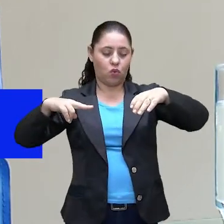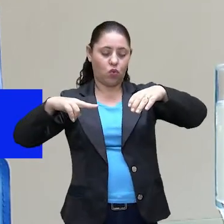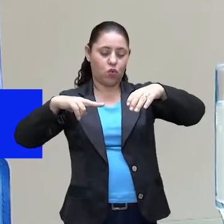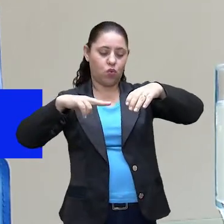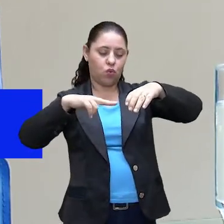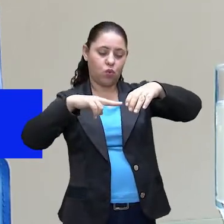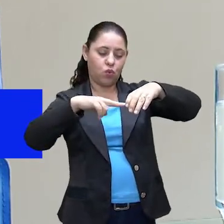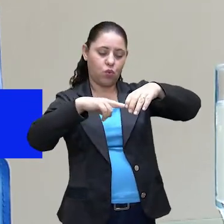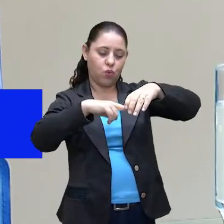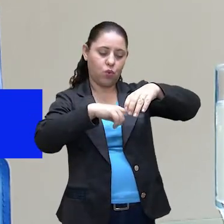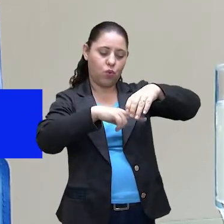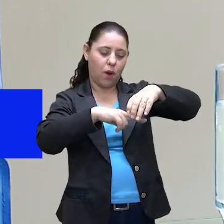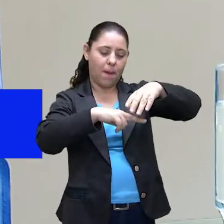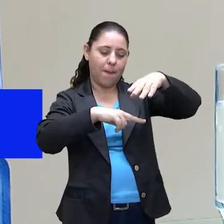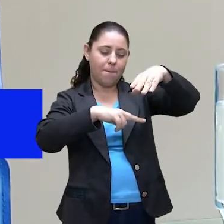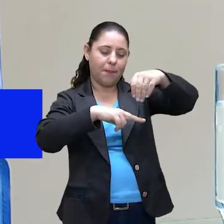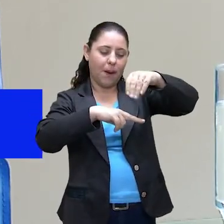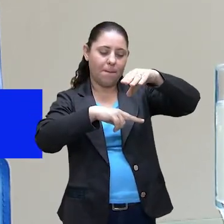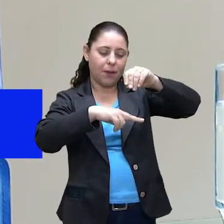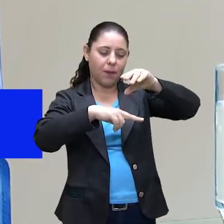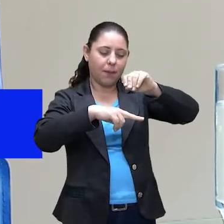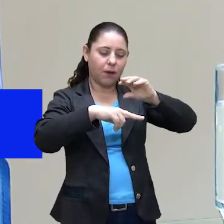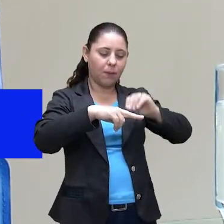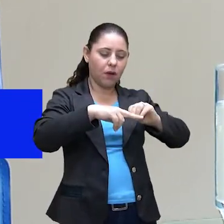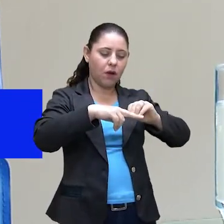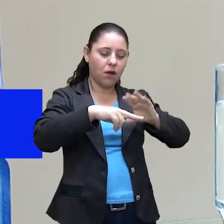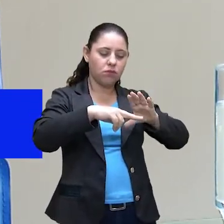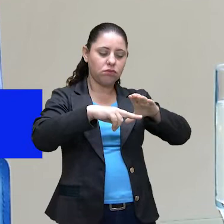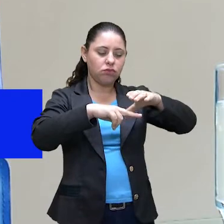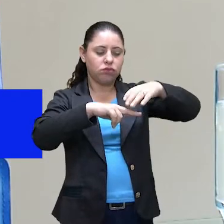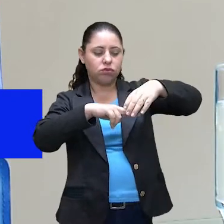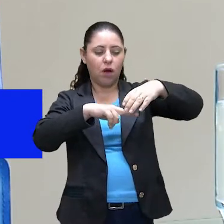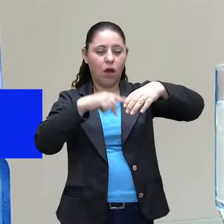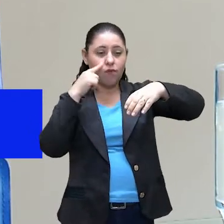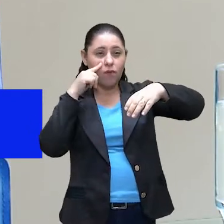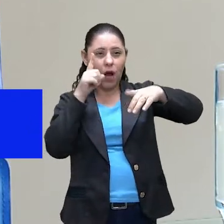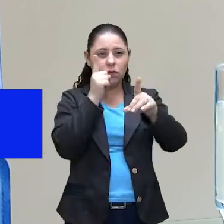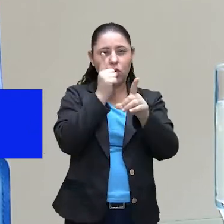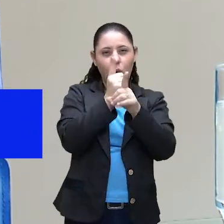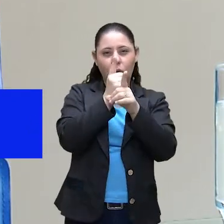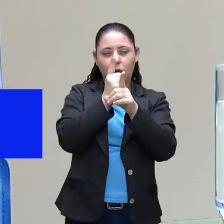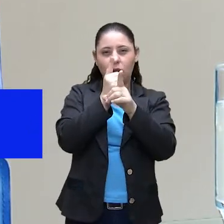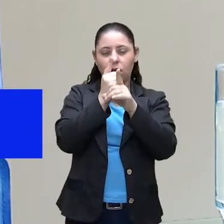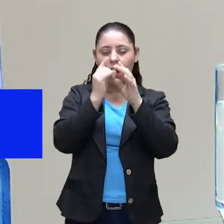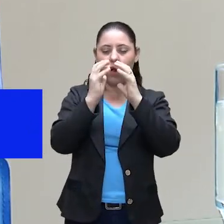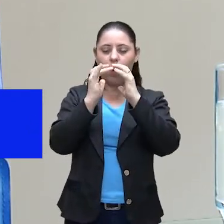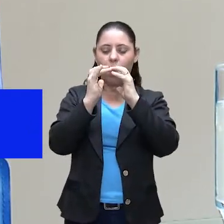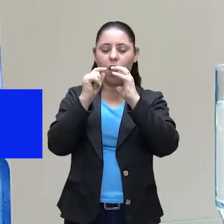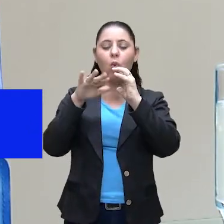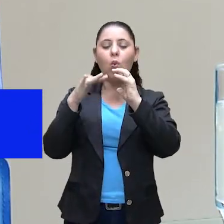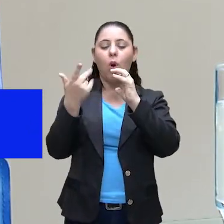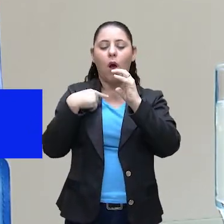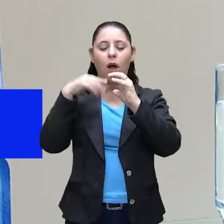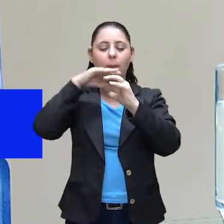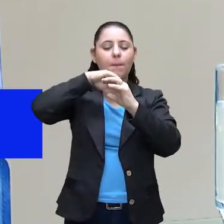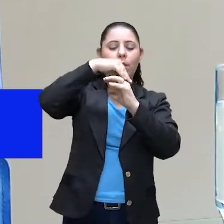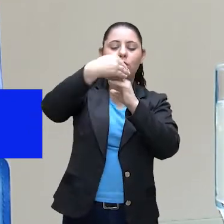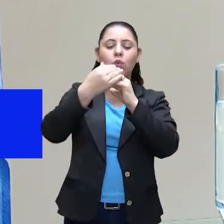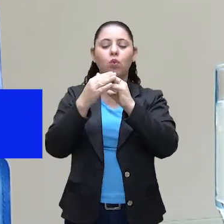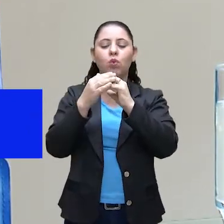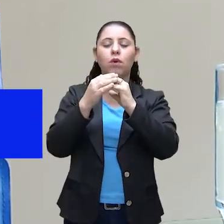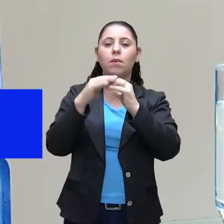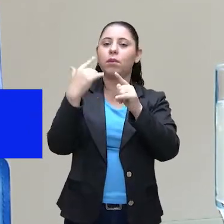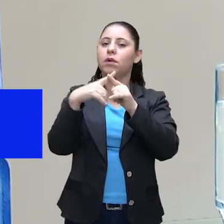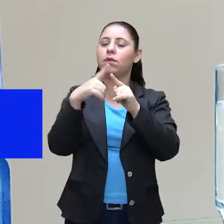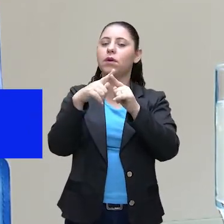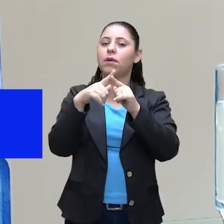ressonância clássica nos permite visualizar a área que apresenta a lesão. E essa área é documentada e esse paciente,